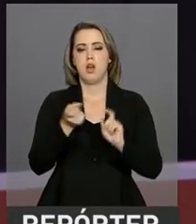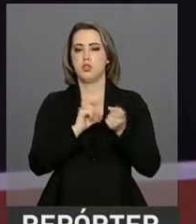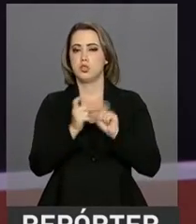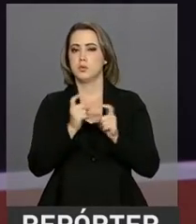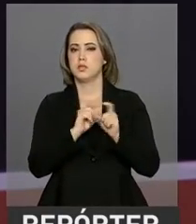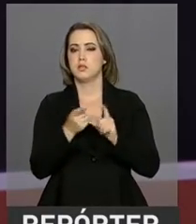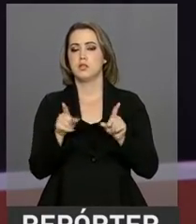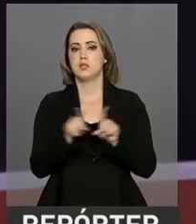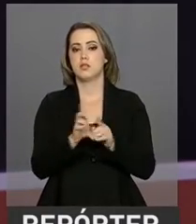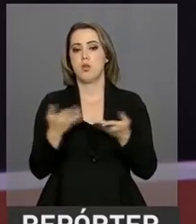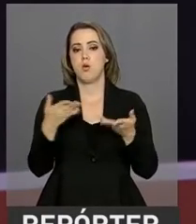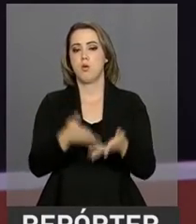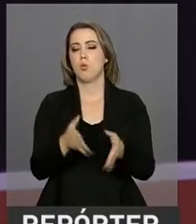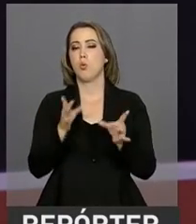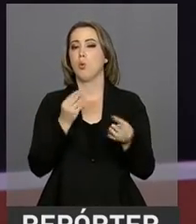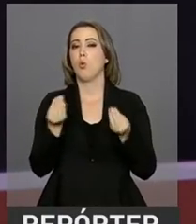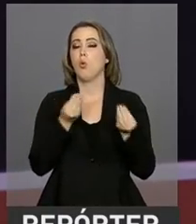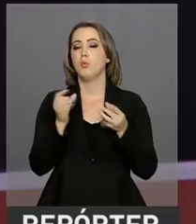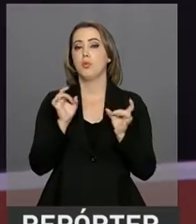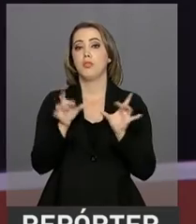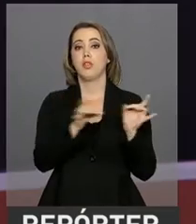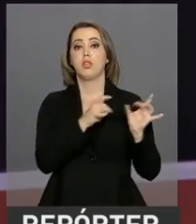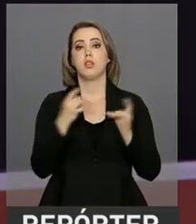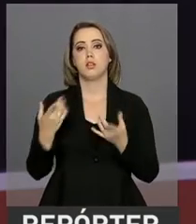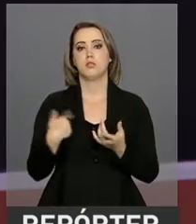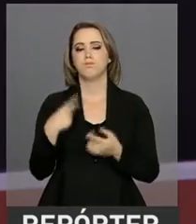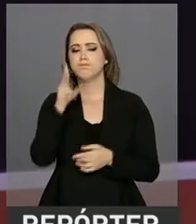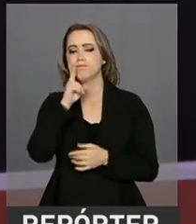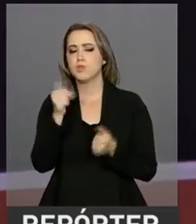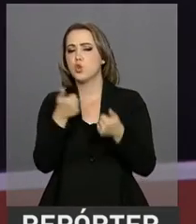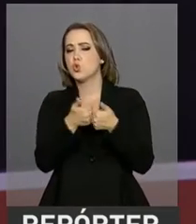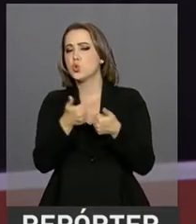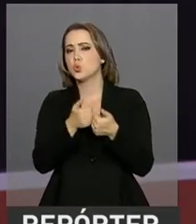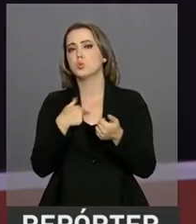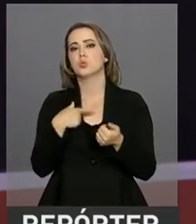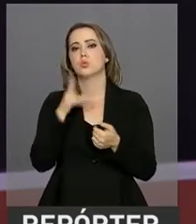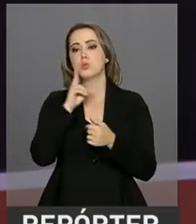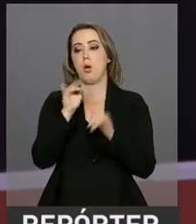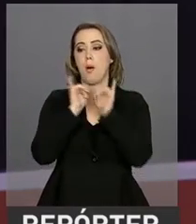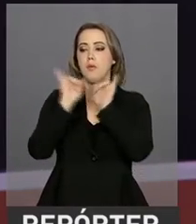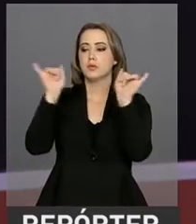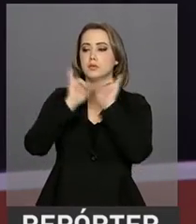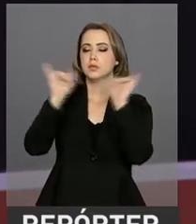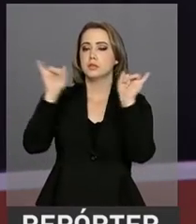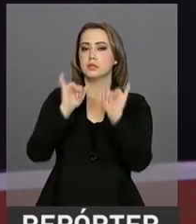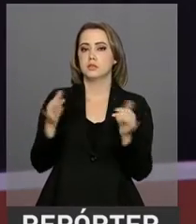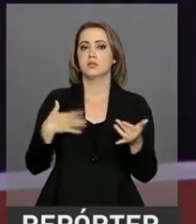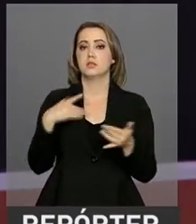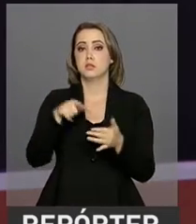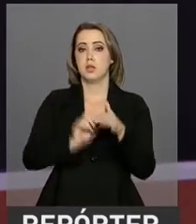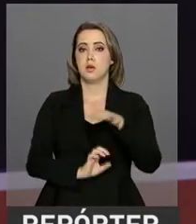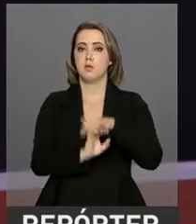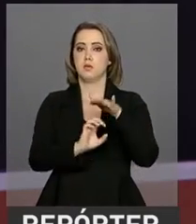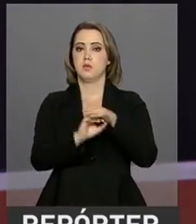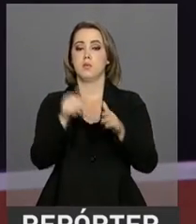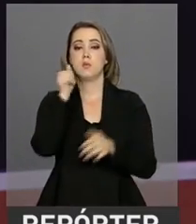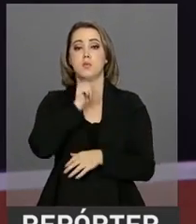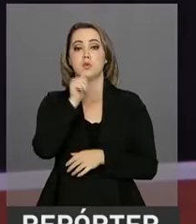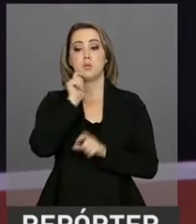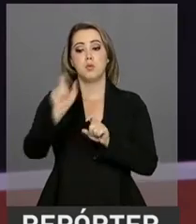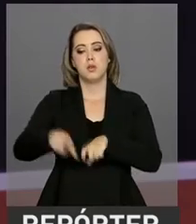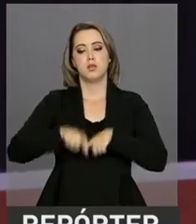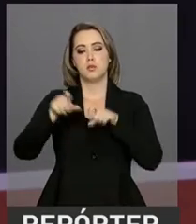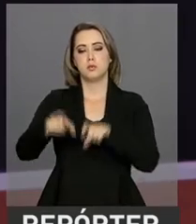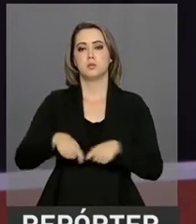à parte de comercialização ou seja realmente acompanhar e dá publicidade ao empreendedorismo da mulher rural no